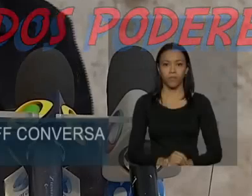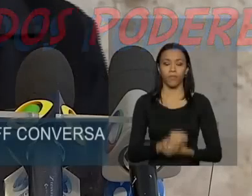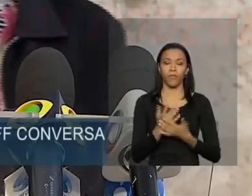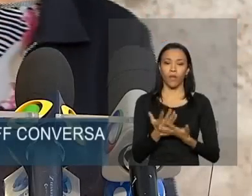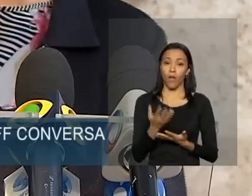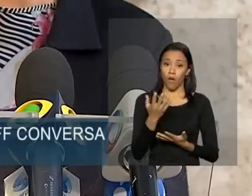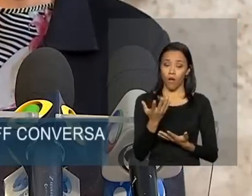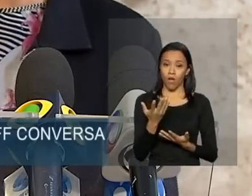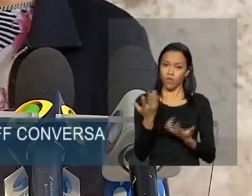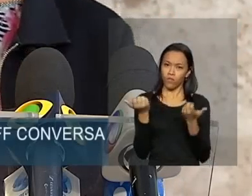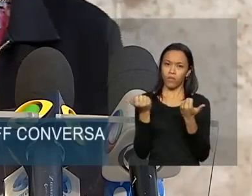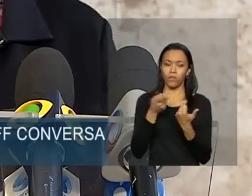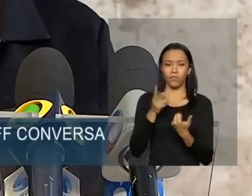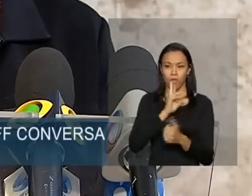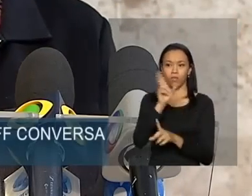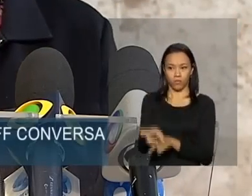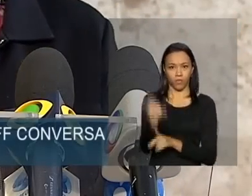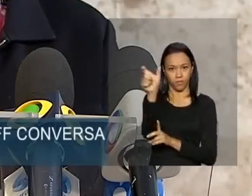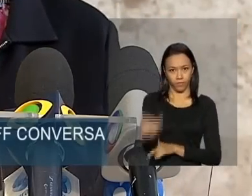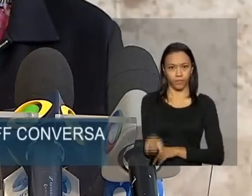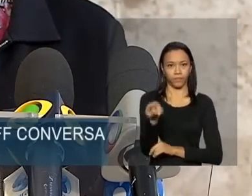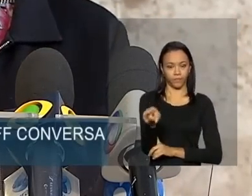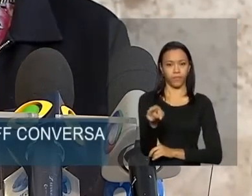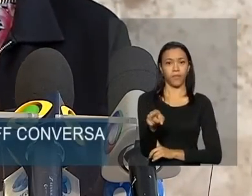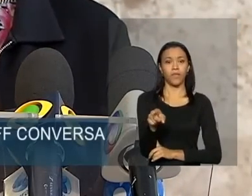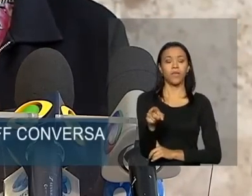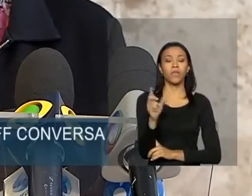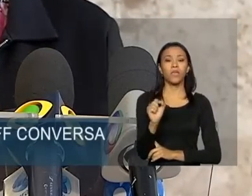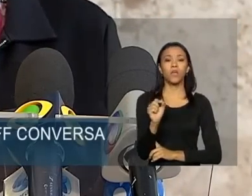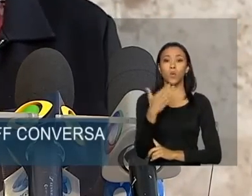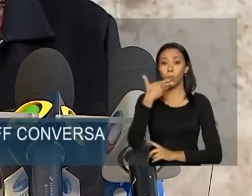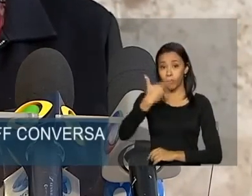olha, eu vou te falar, eu acredito que